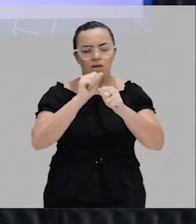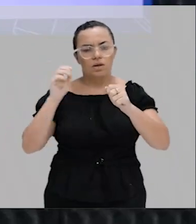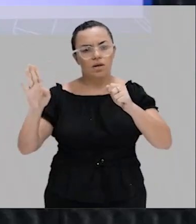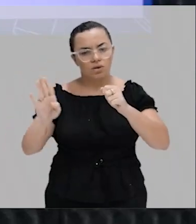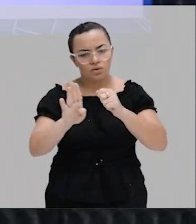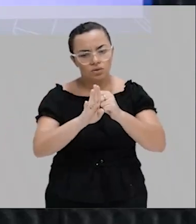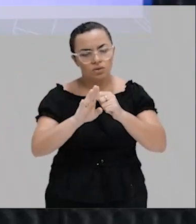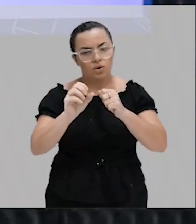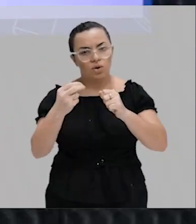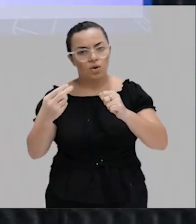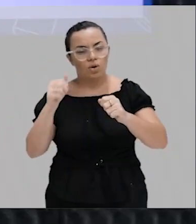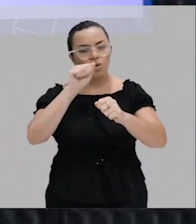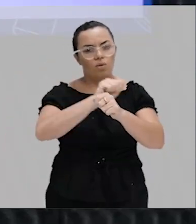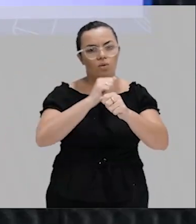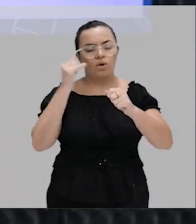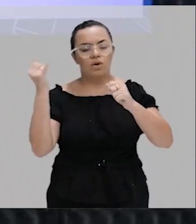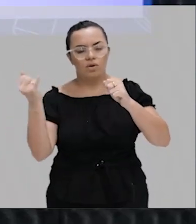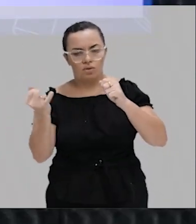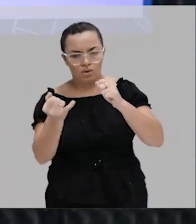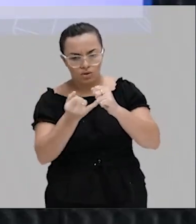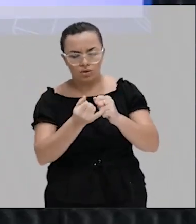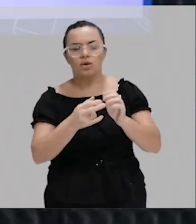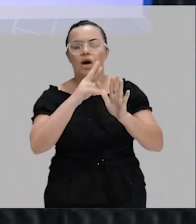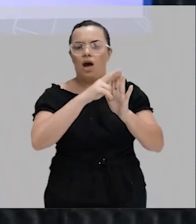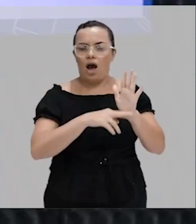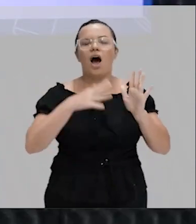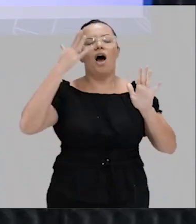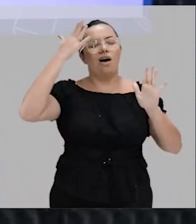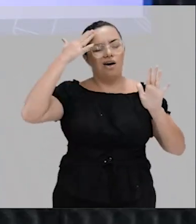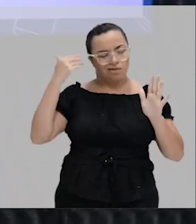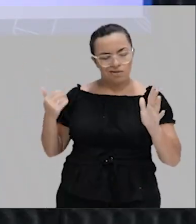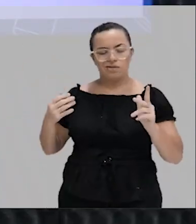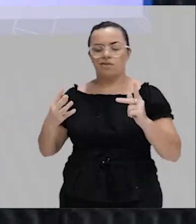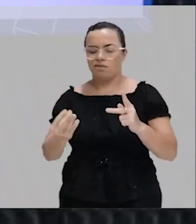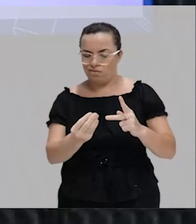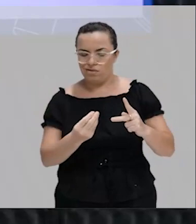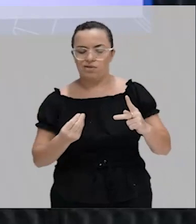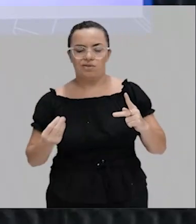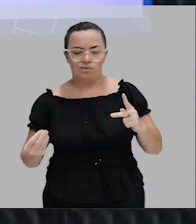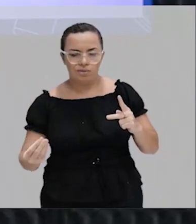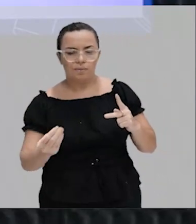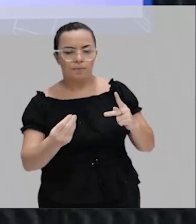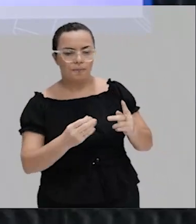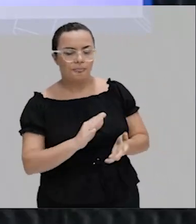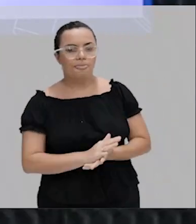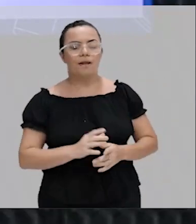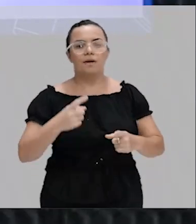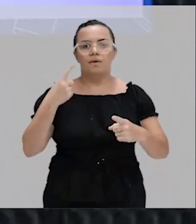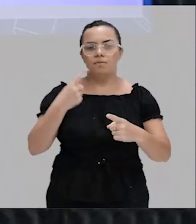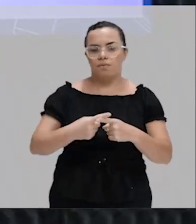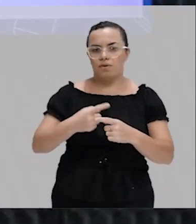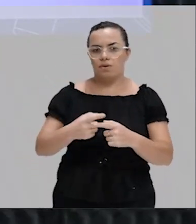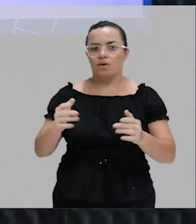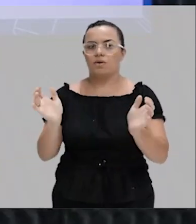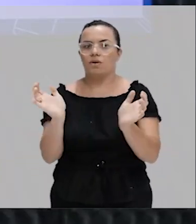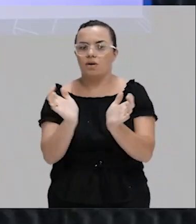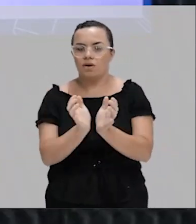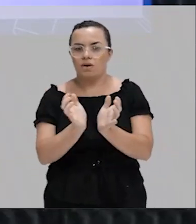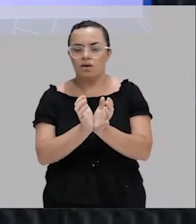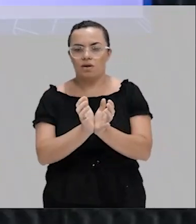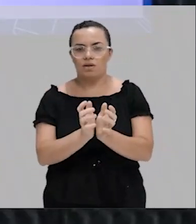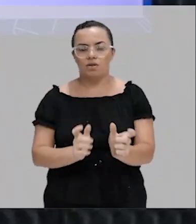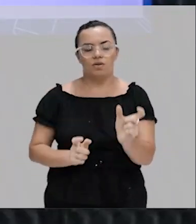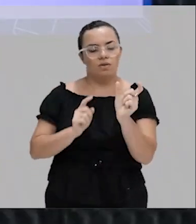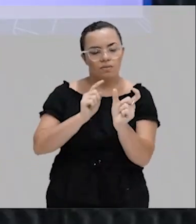plural. Regra geral, substantivo ou adjetivo vão para o plural. Até porque, turma, são classes de palavras variáveis,